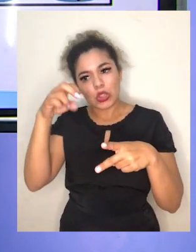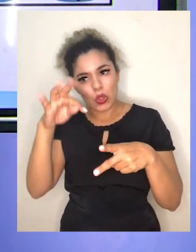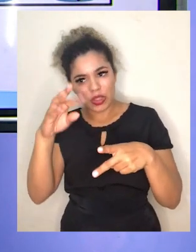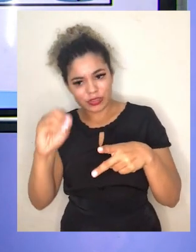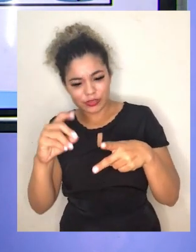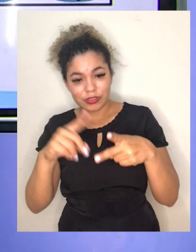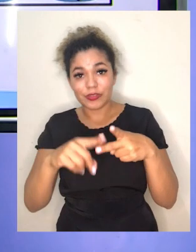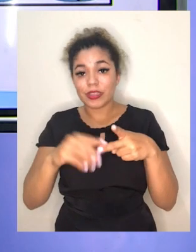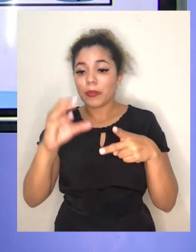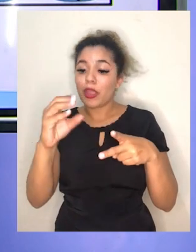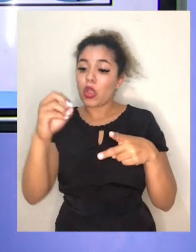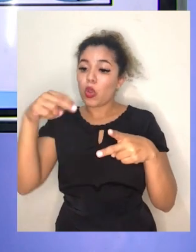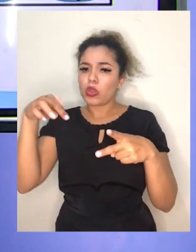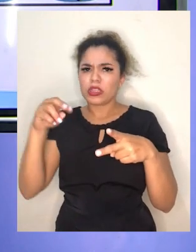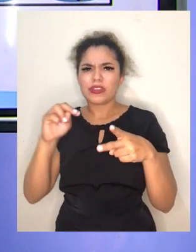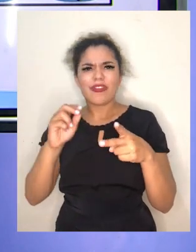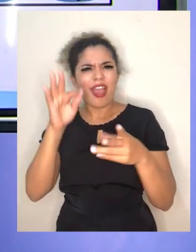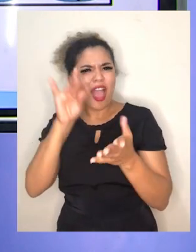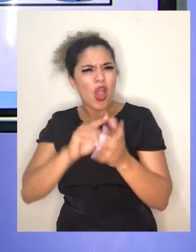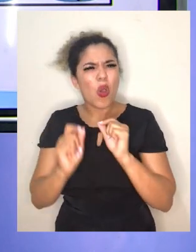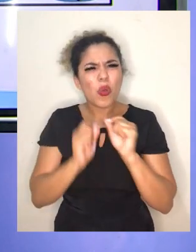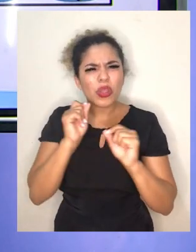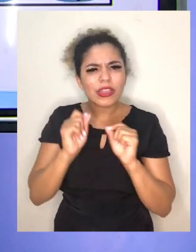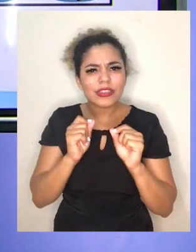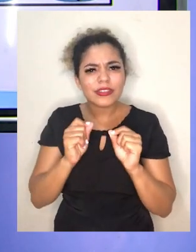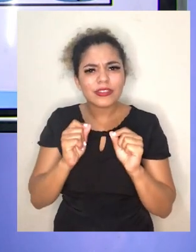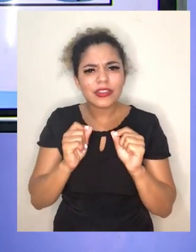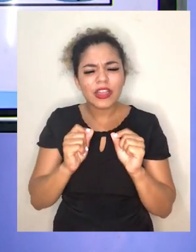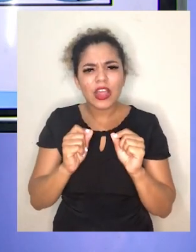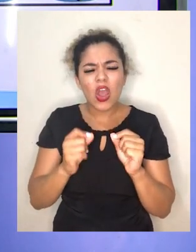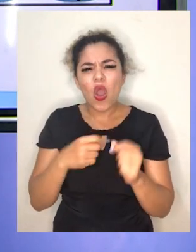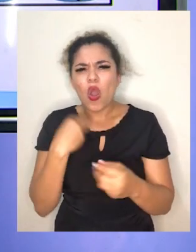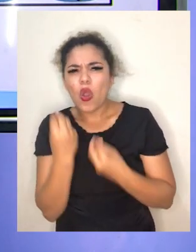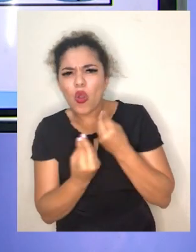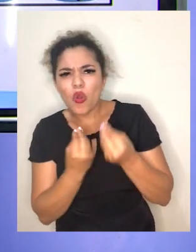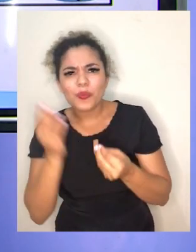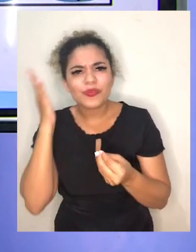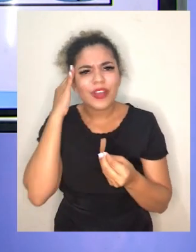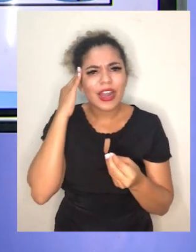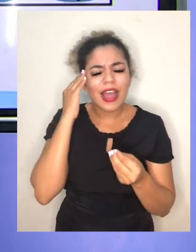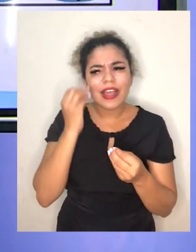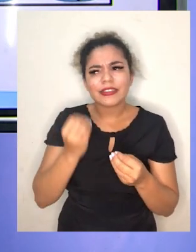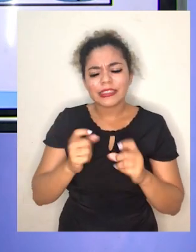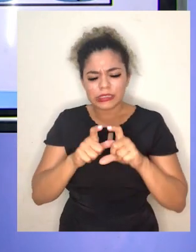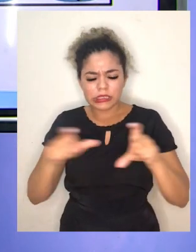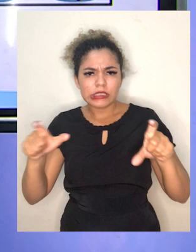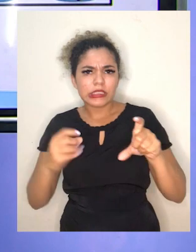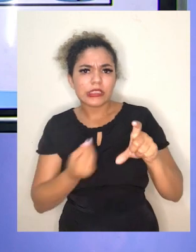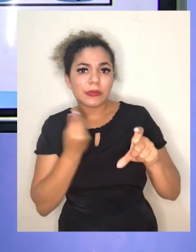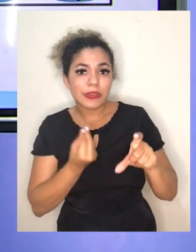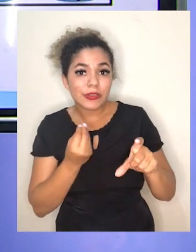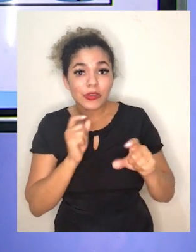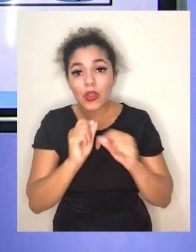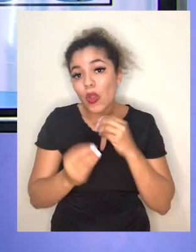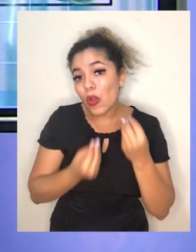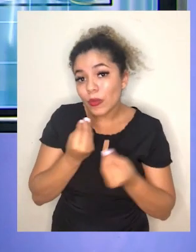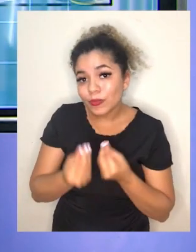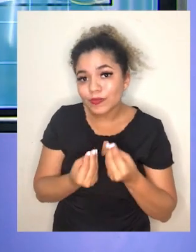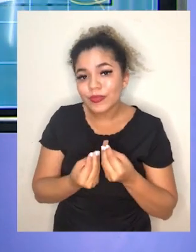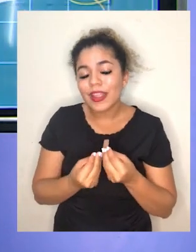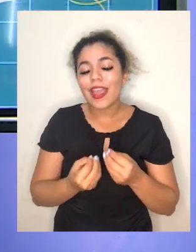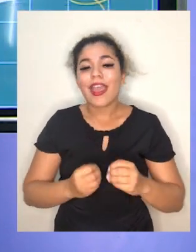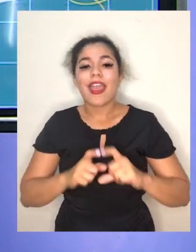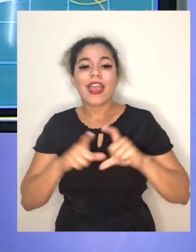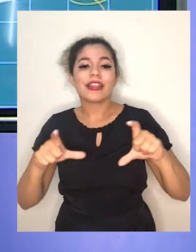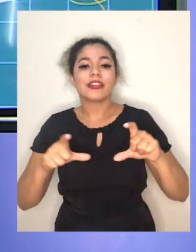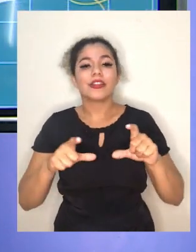no sentido real. E o que é isso? Como que a gente vai chamar essas expressões? Essas